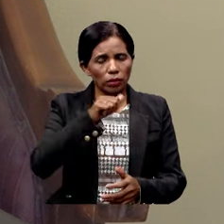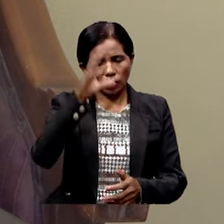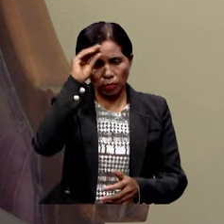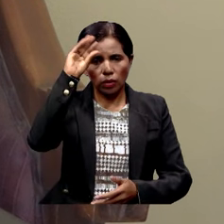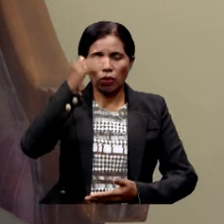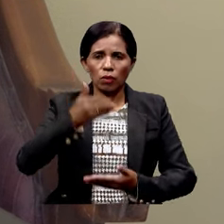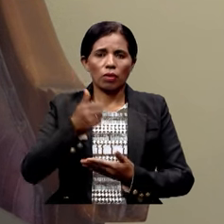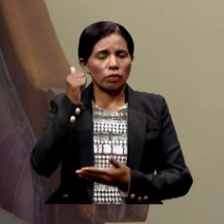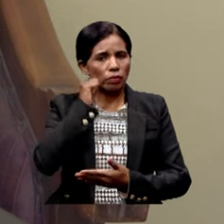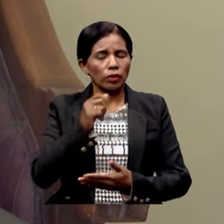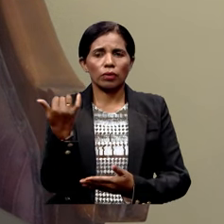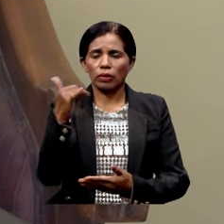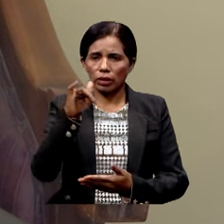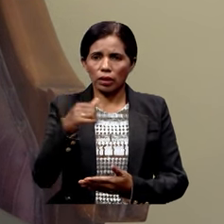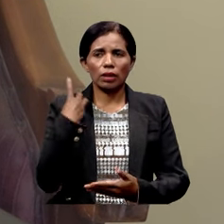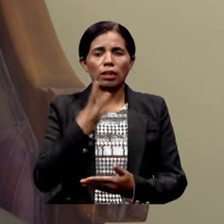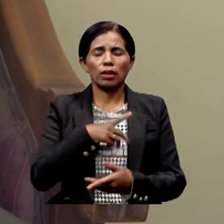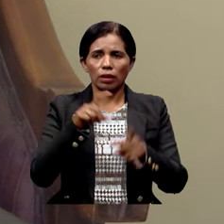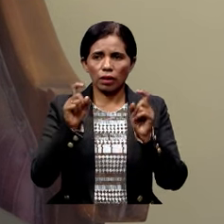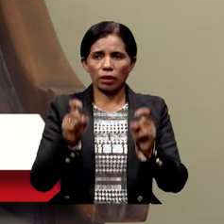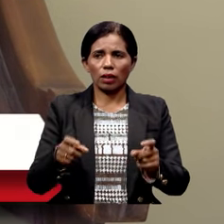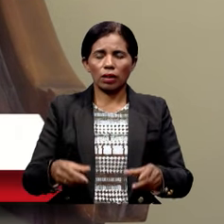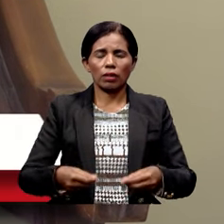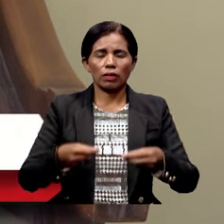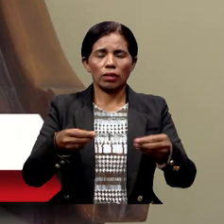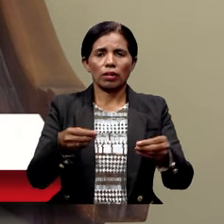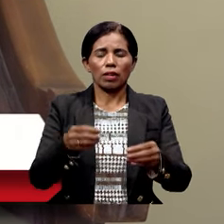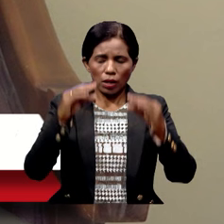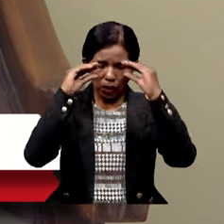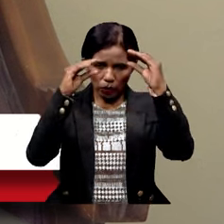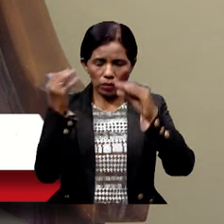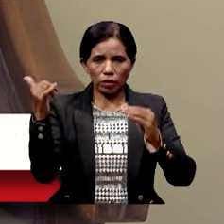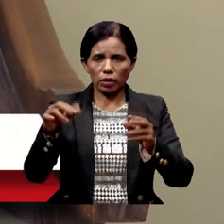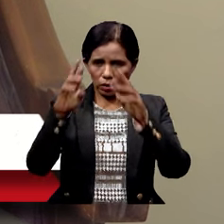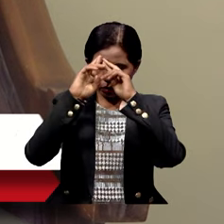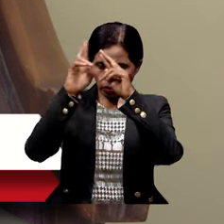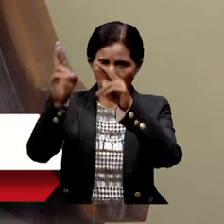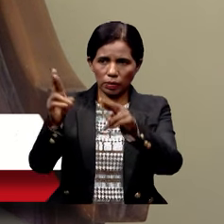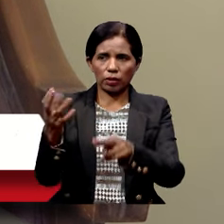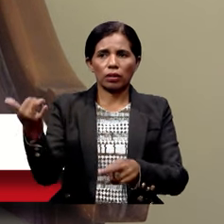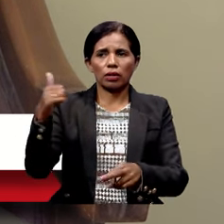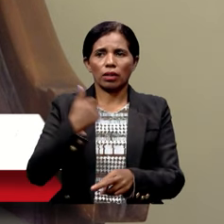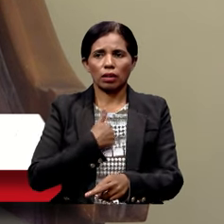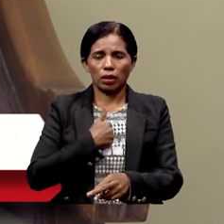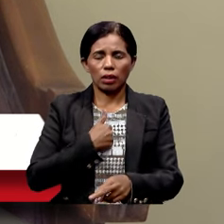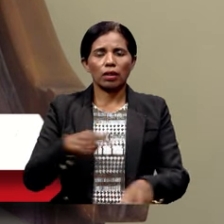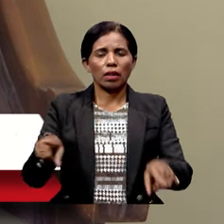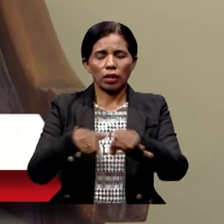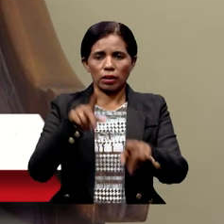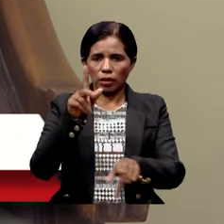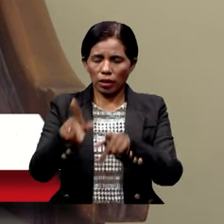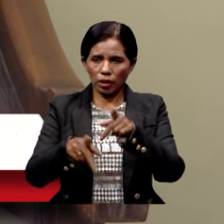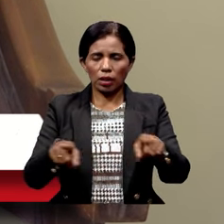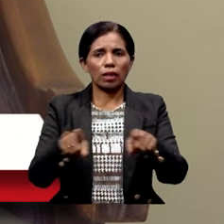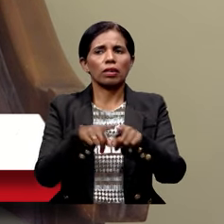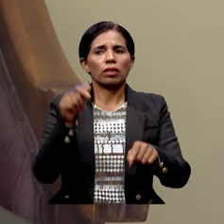sira te tem forma no educa sira to respeita sira ni an hanesa ema hanesan